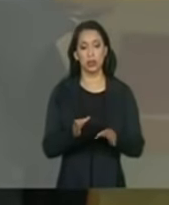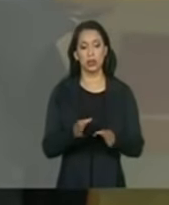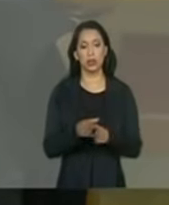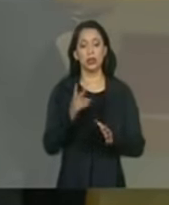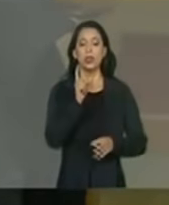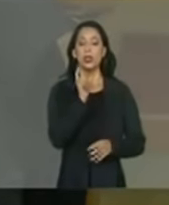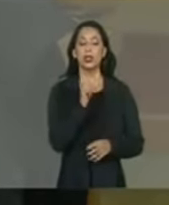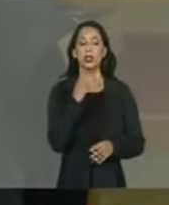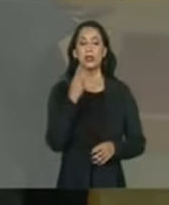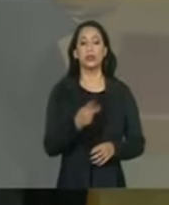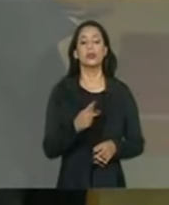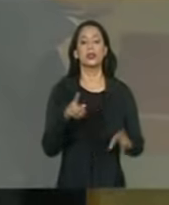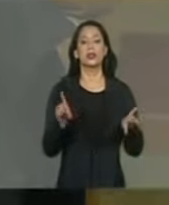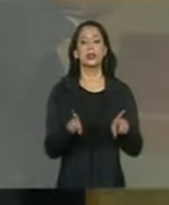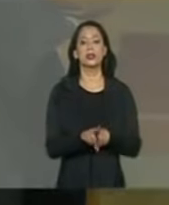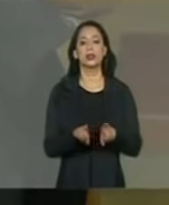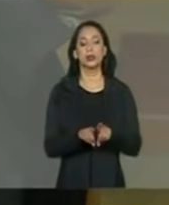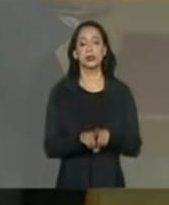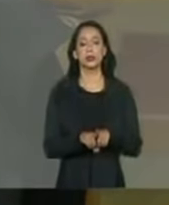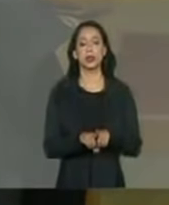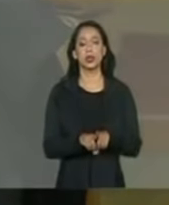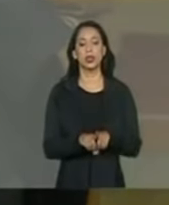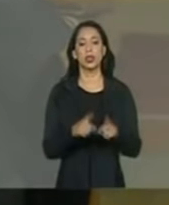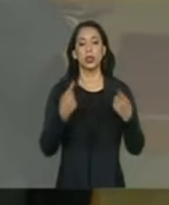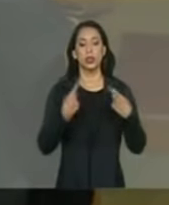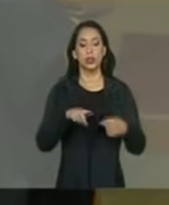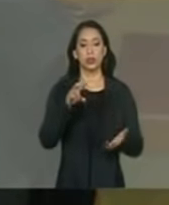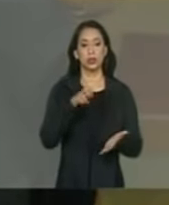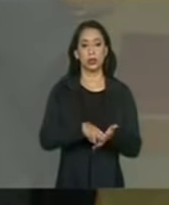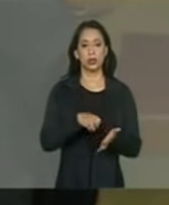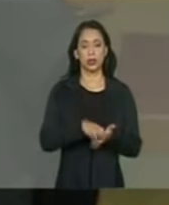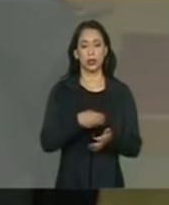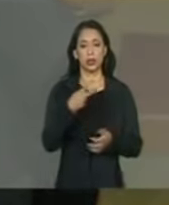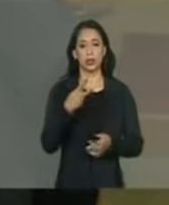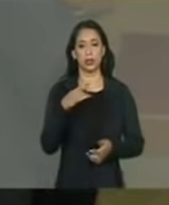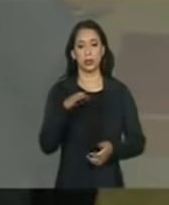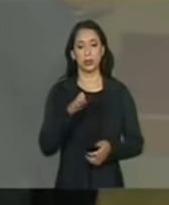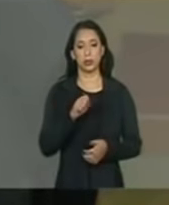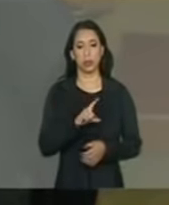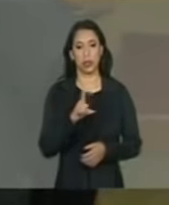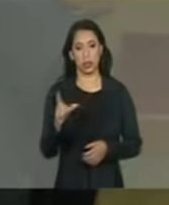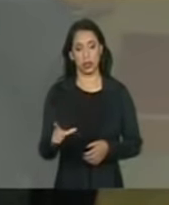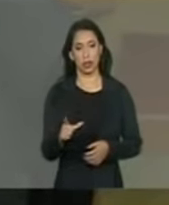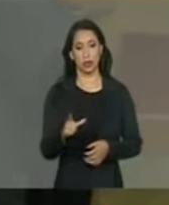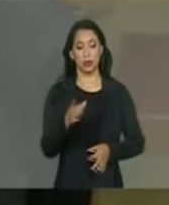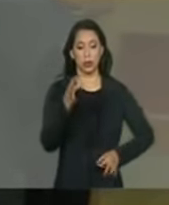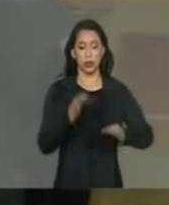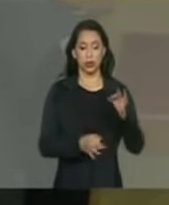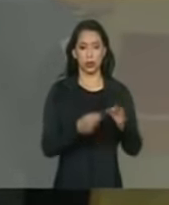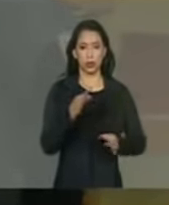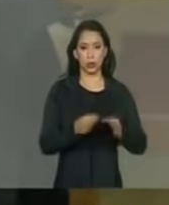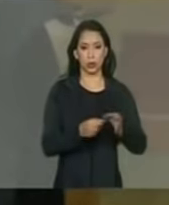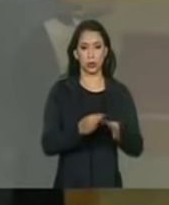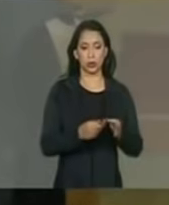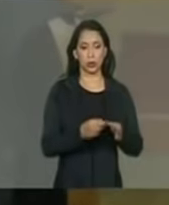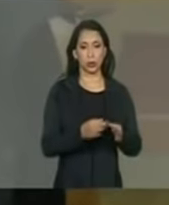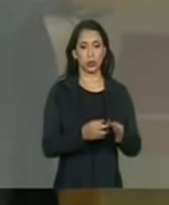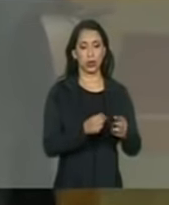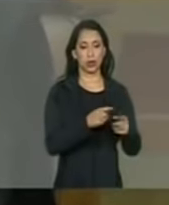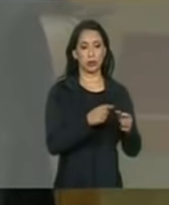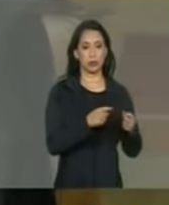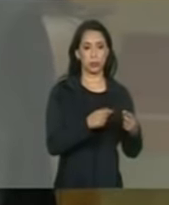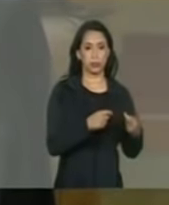inclusive cabe contra as condenações penais transitados em julgado impostos pelo júri cade também